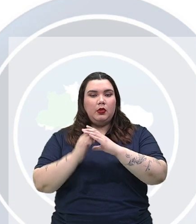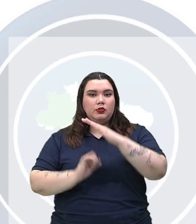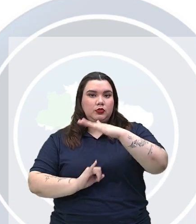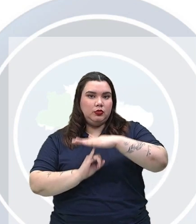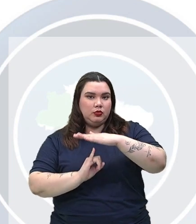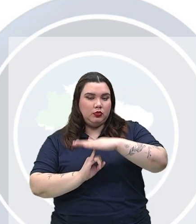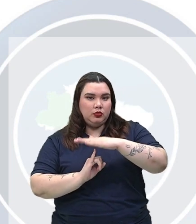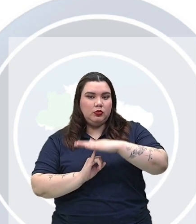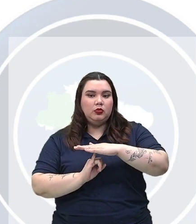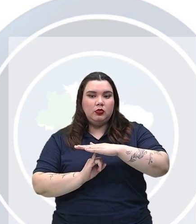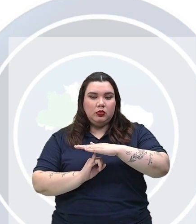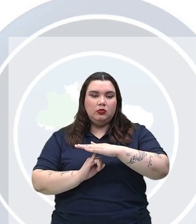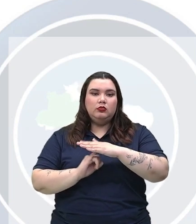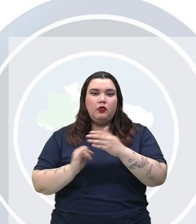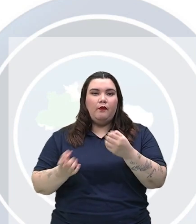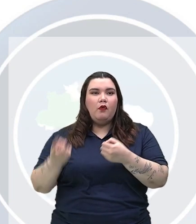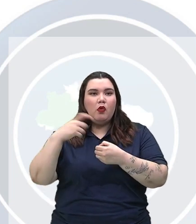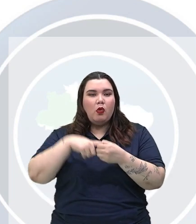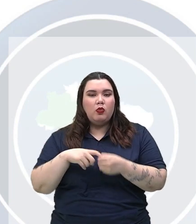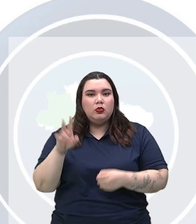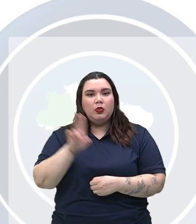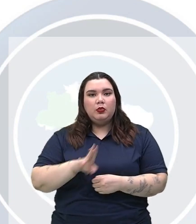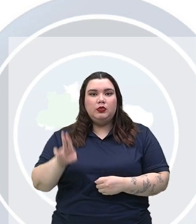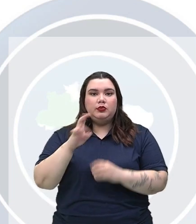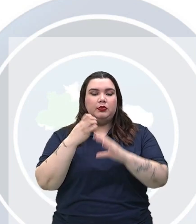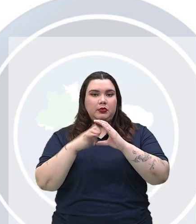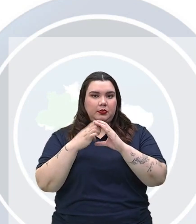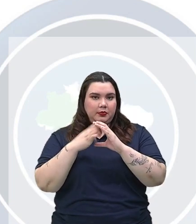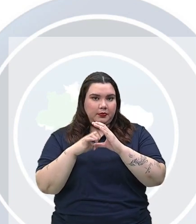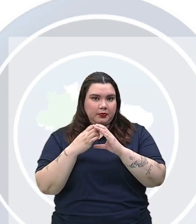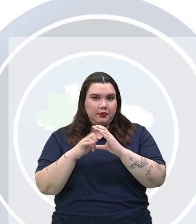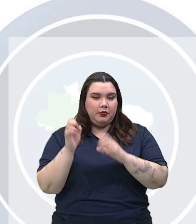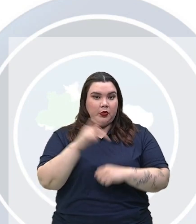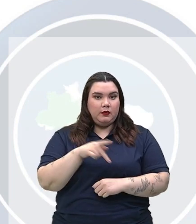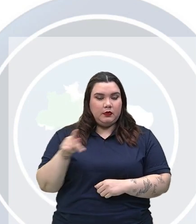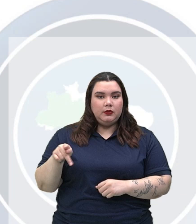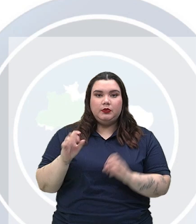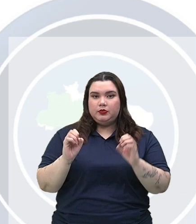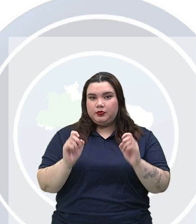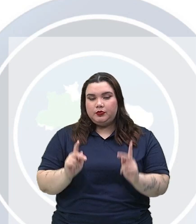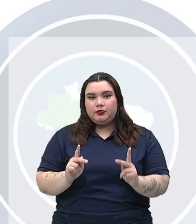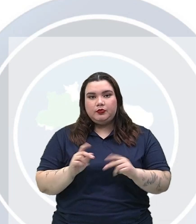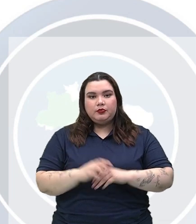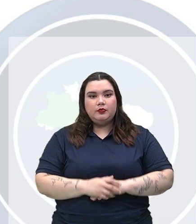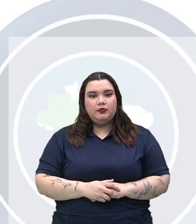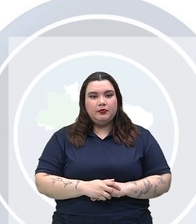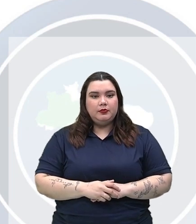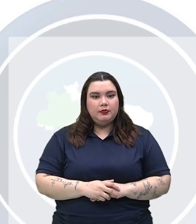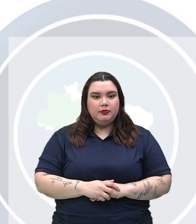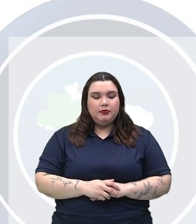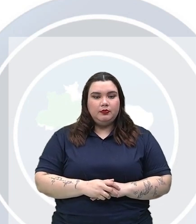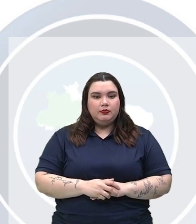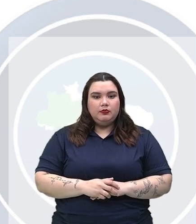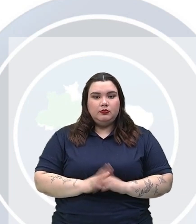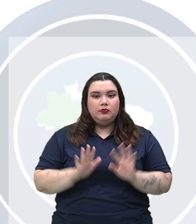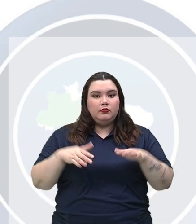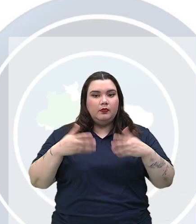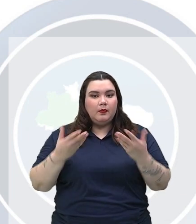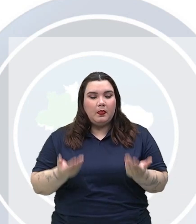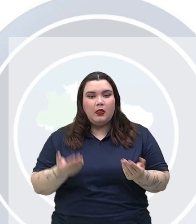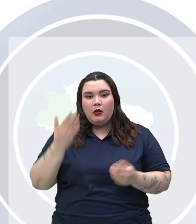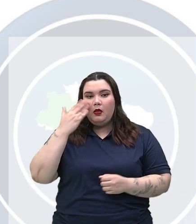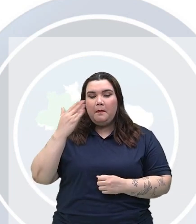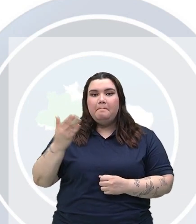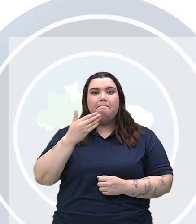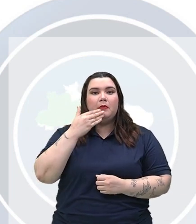institucional, o resgate, né, do meu e-mail de professor, certo? Pode passar. E